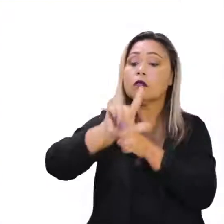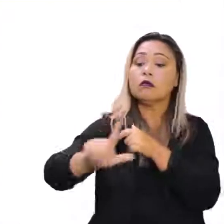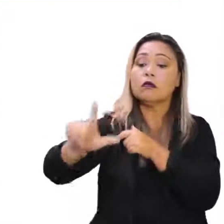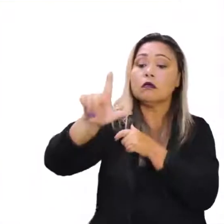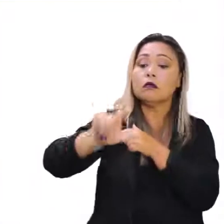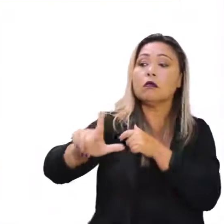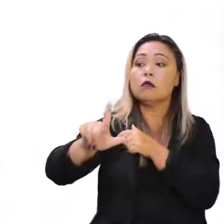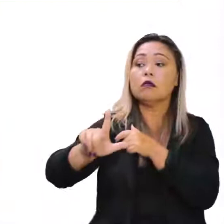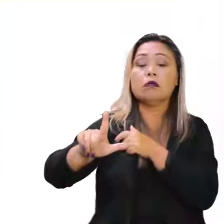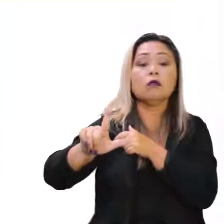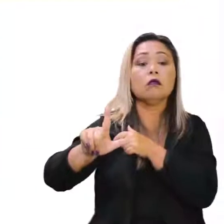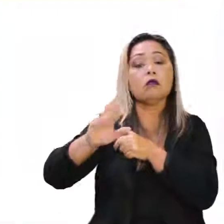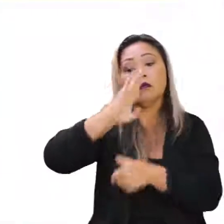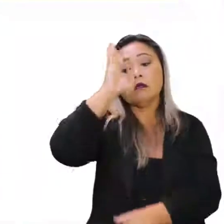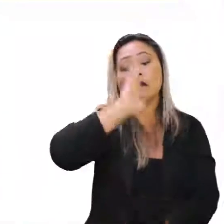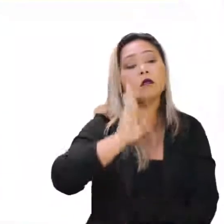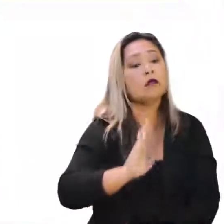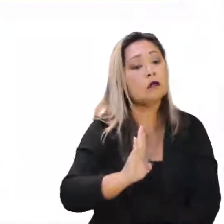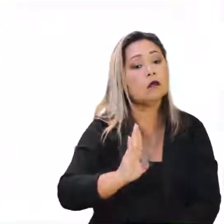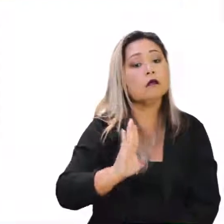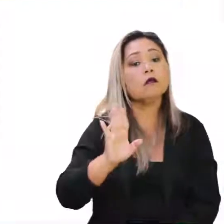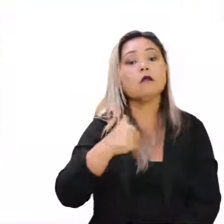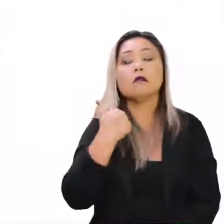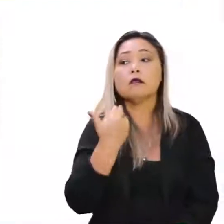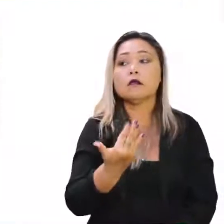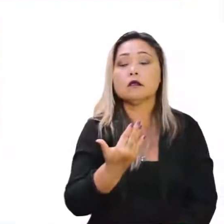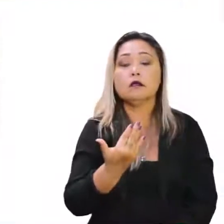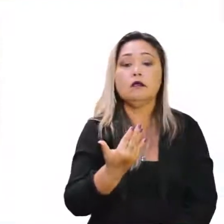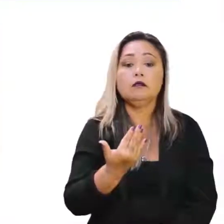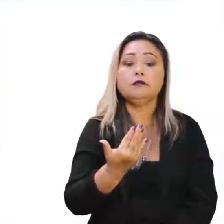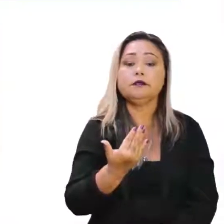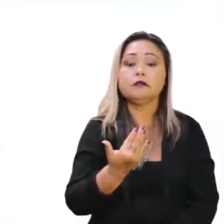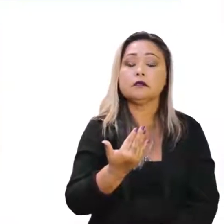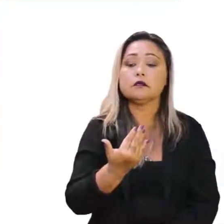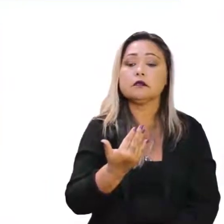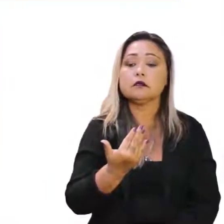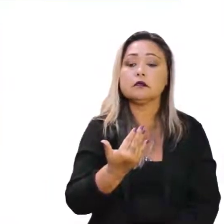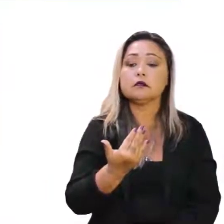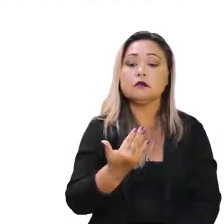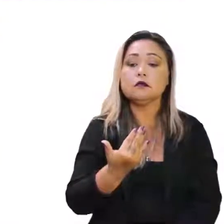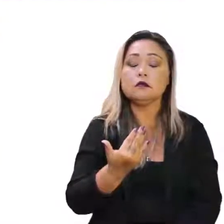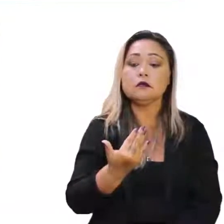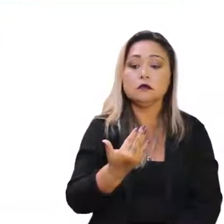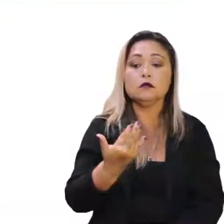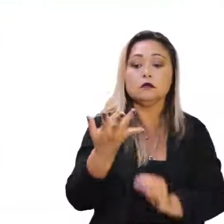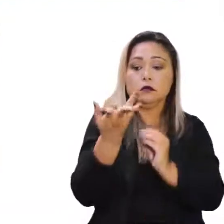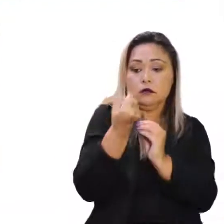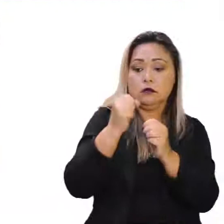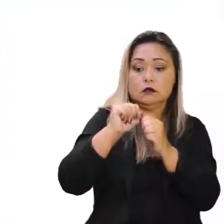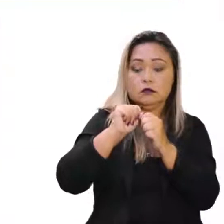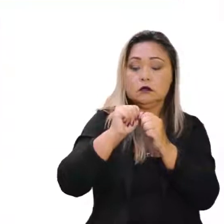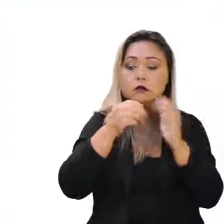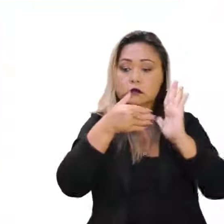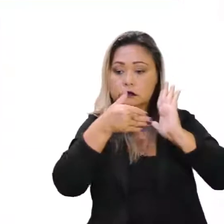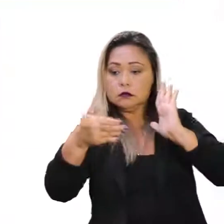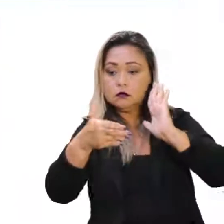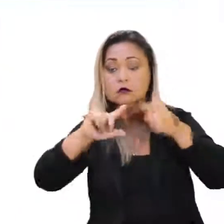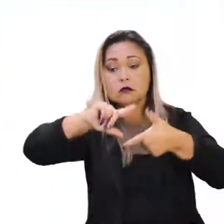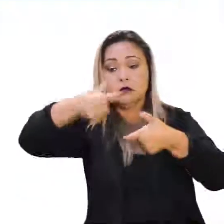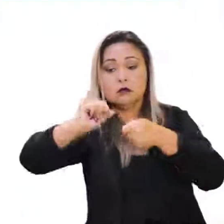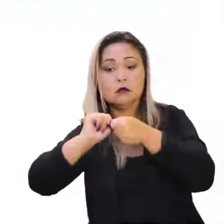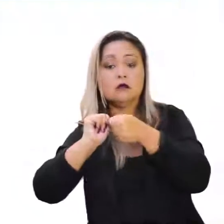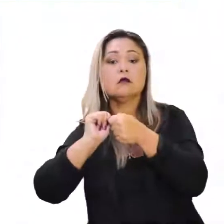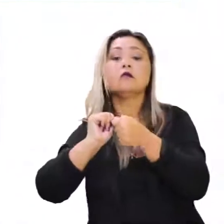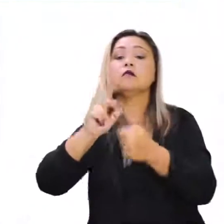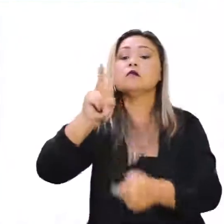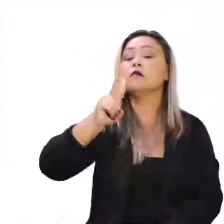Vamos falar um pouquinho da literatura brasileira, já que estamos falando já da arte nesse período moderno. Então, a